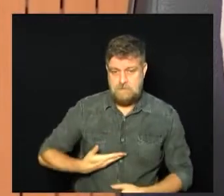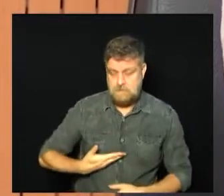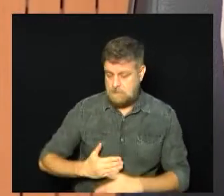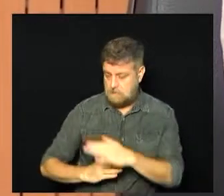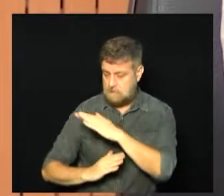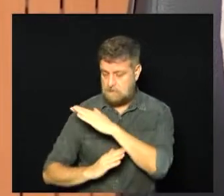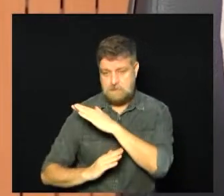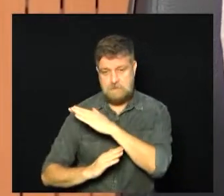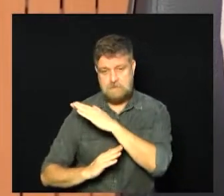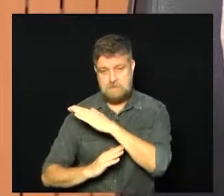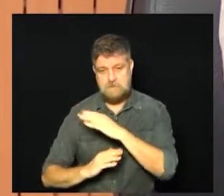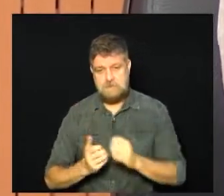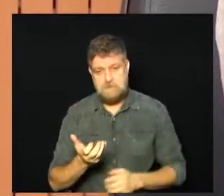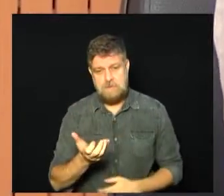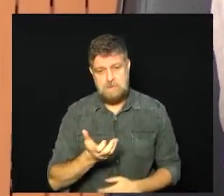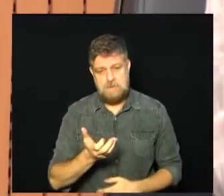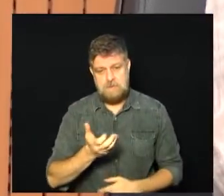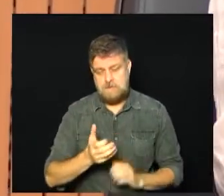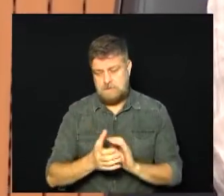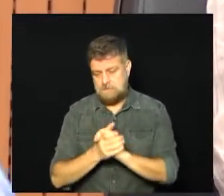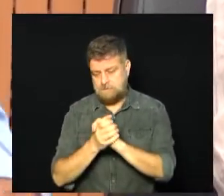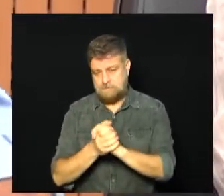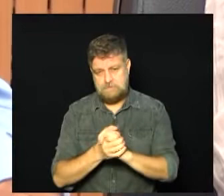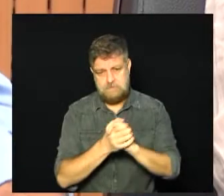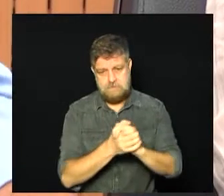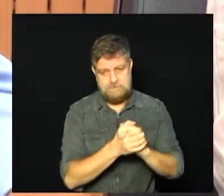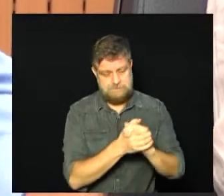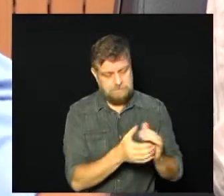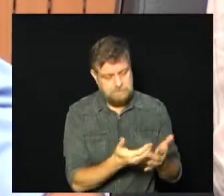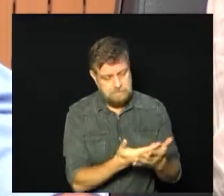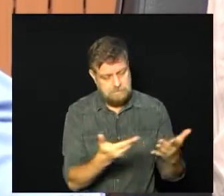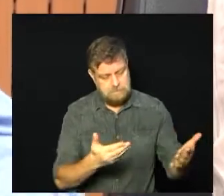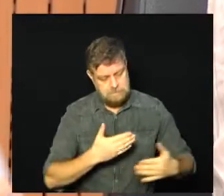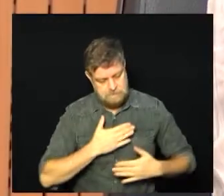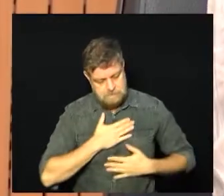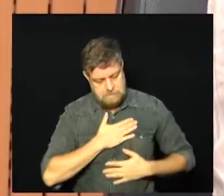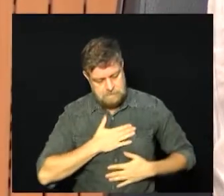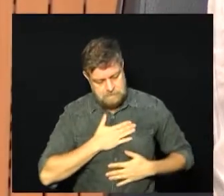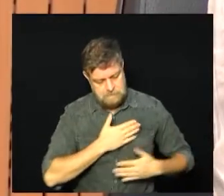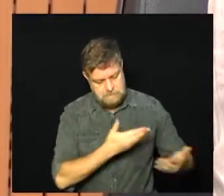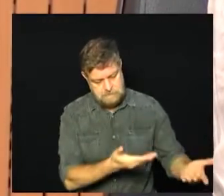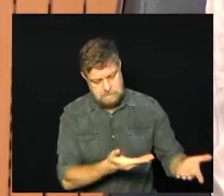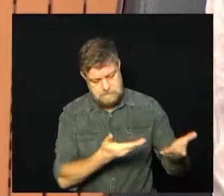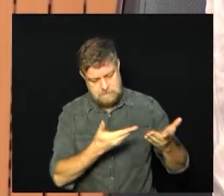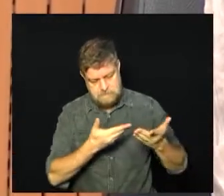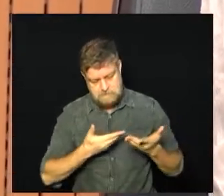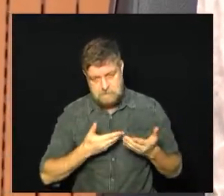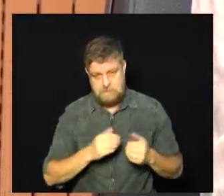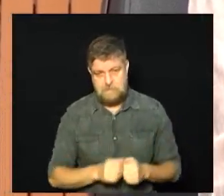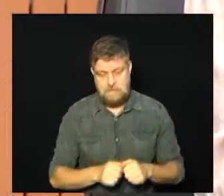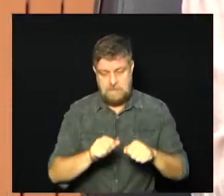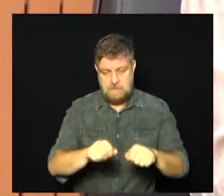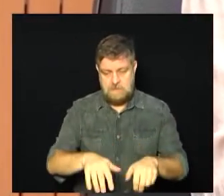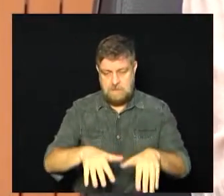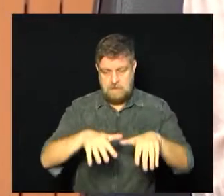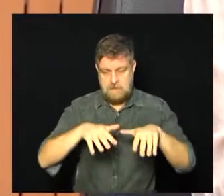Municipal de Campinas, eu quero dar as boas-vindas a todos. Essa audiência que foi